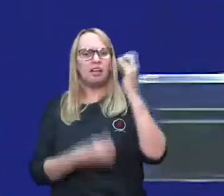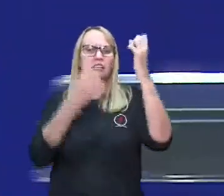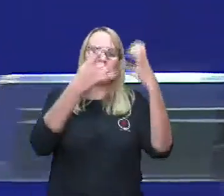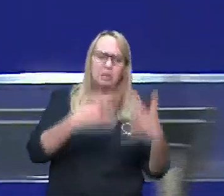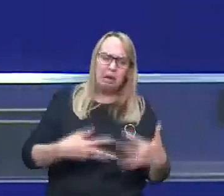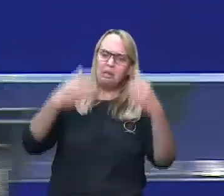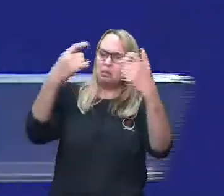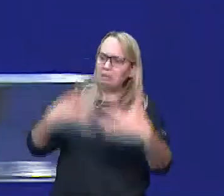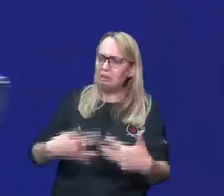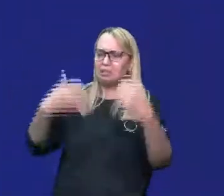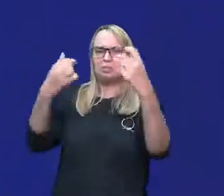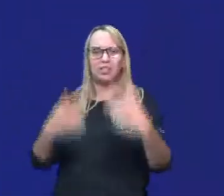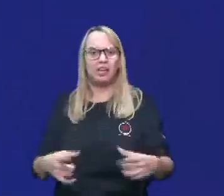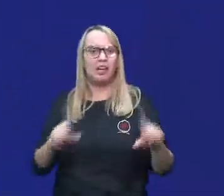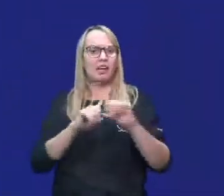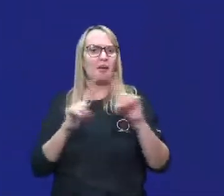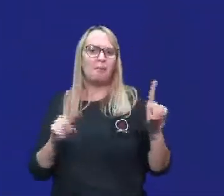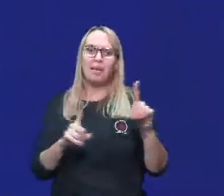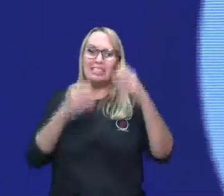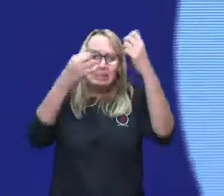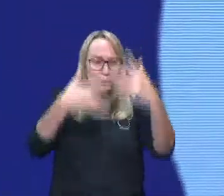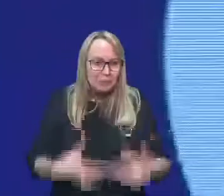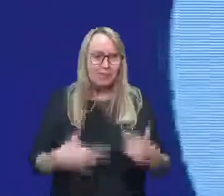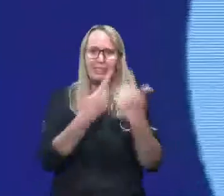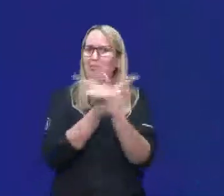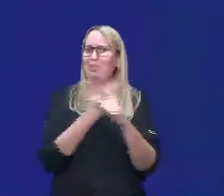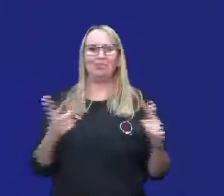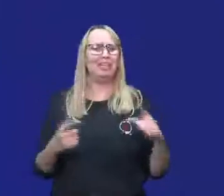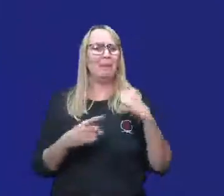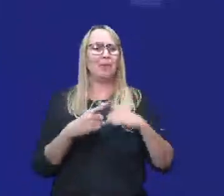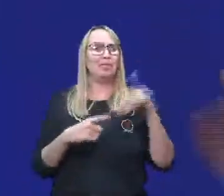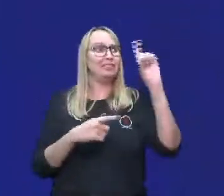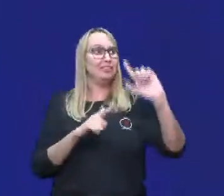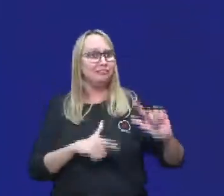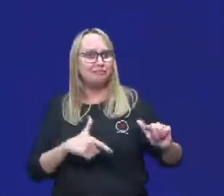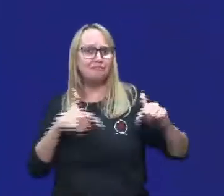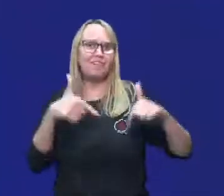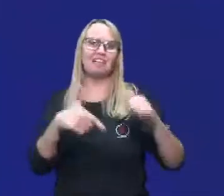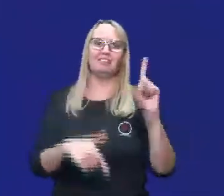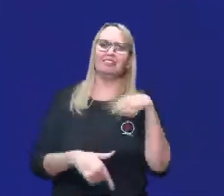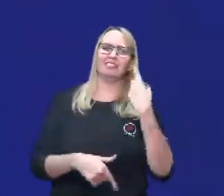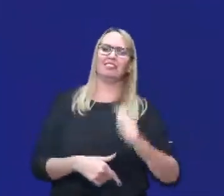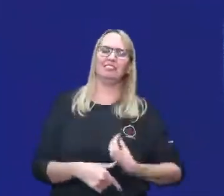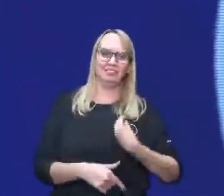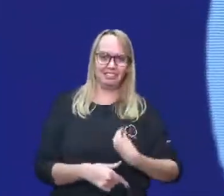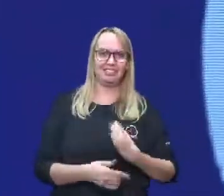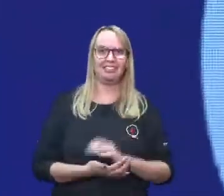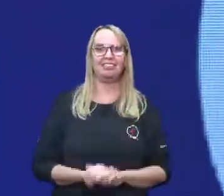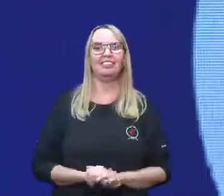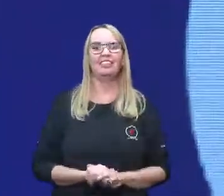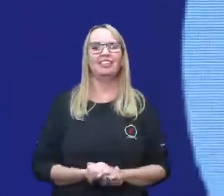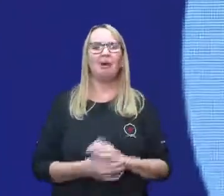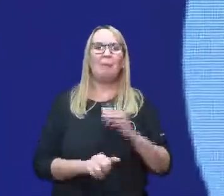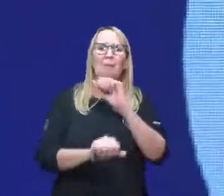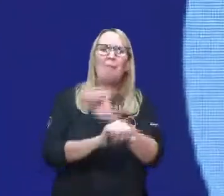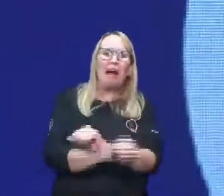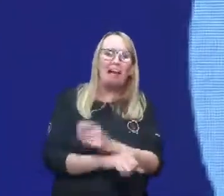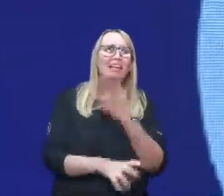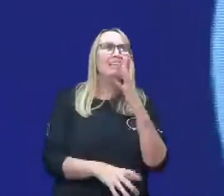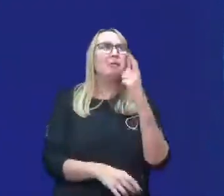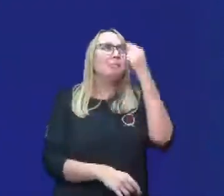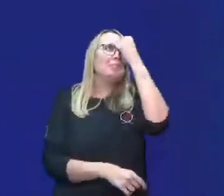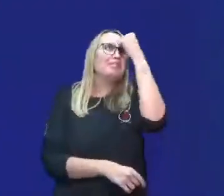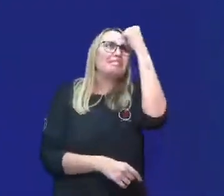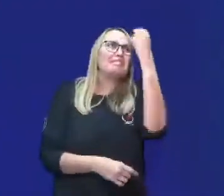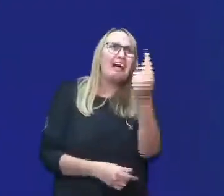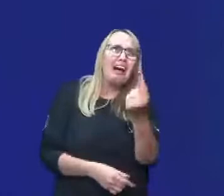querer explicar, mas é inexplicável quando Deus age na nossa vida. Então para de calcular,